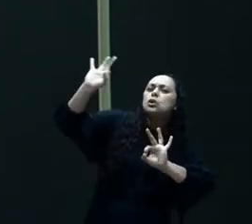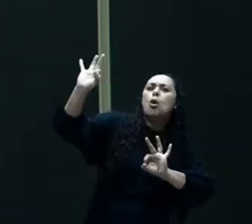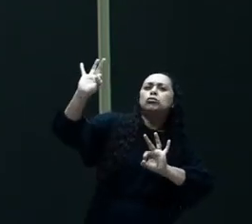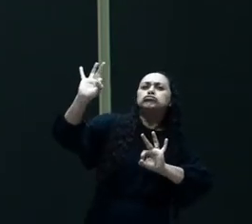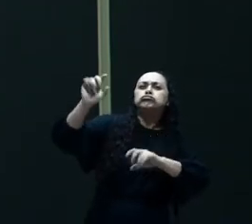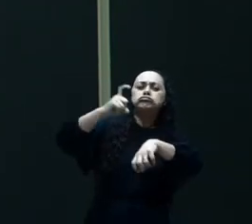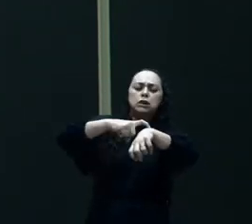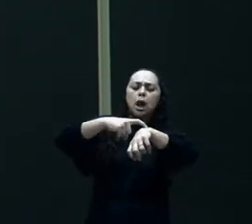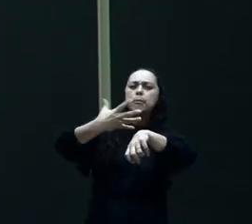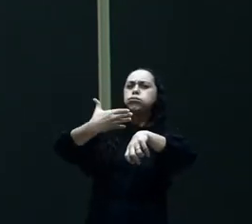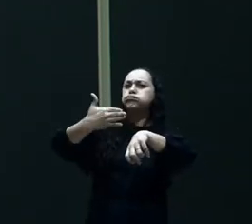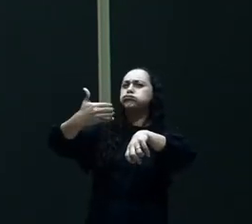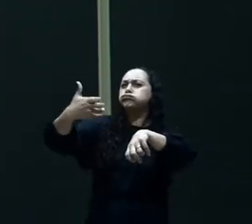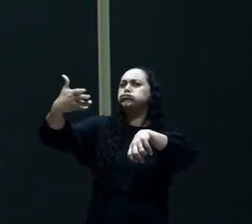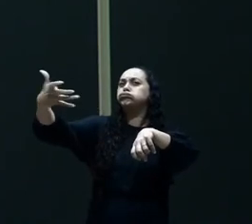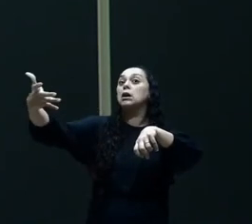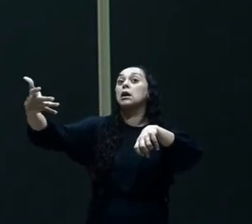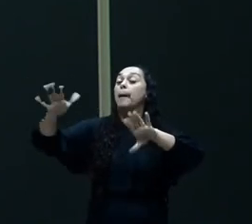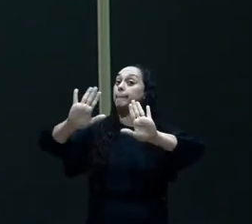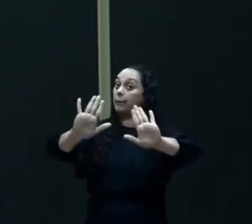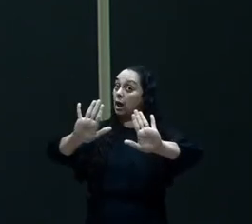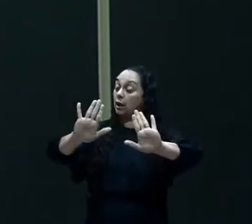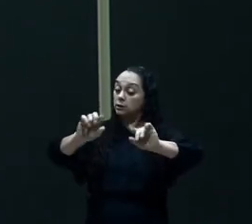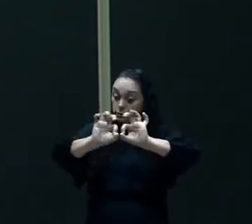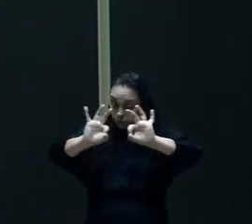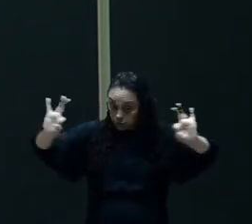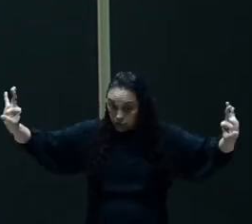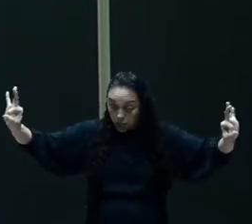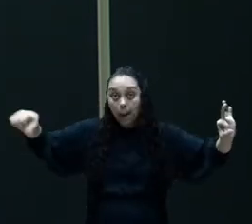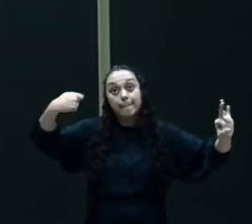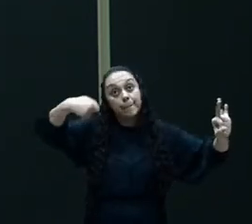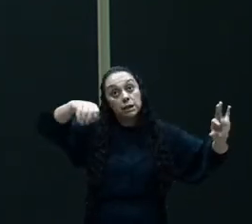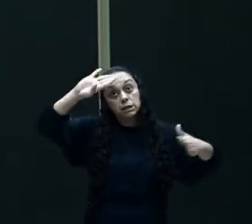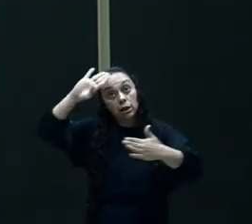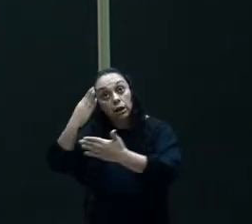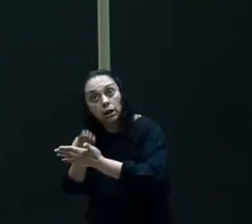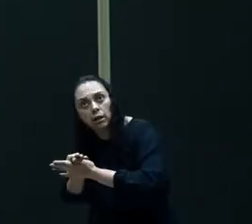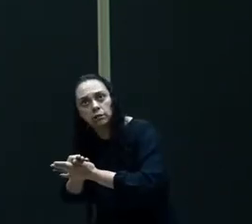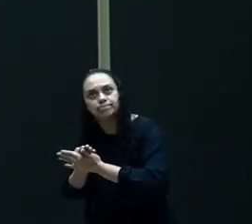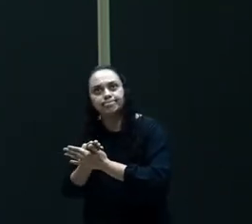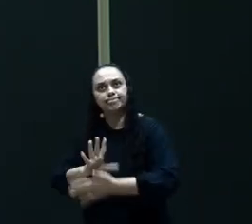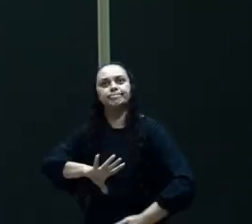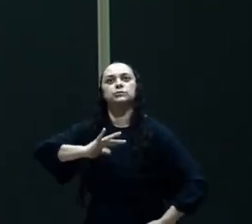caminho o caminho que nós temos que trilhar não é fácil não é como você